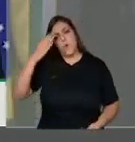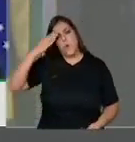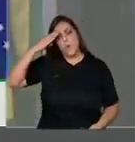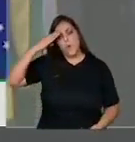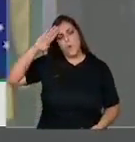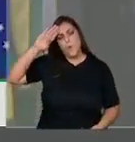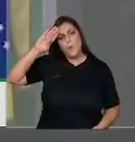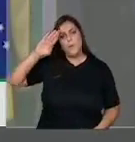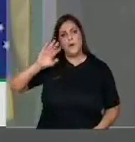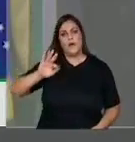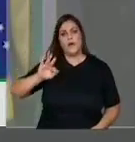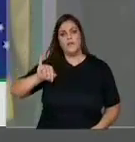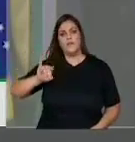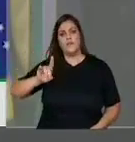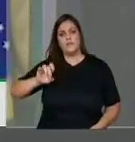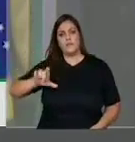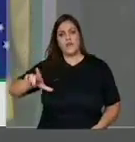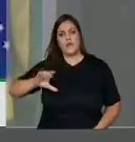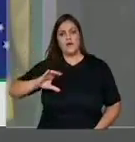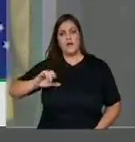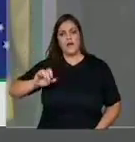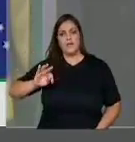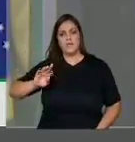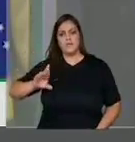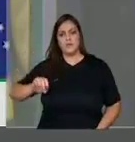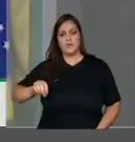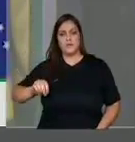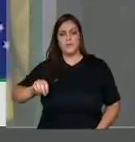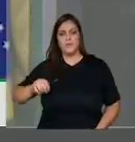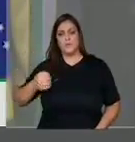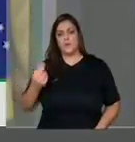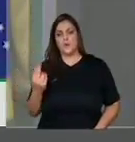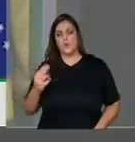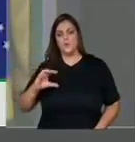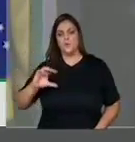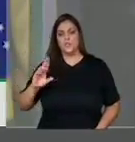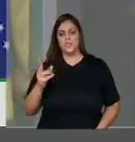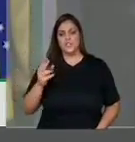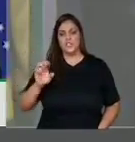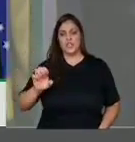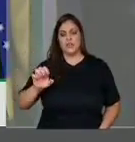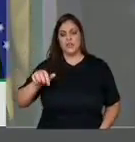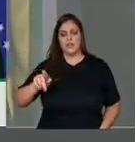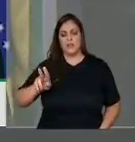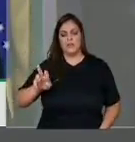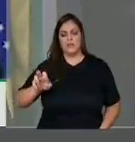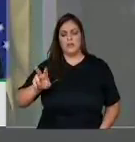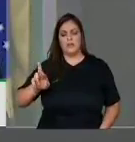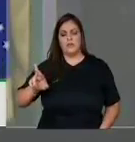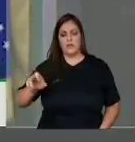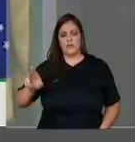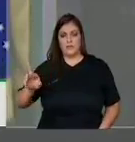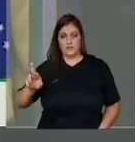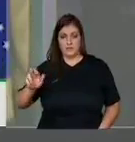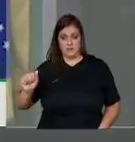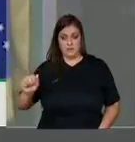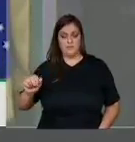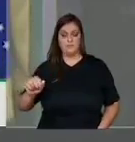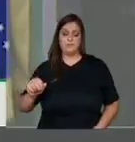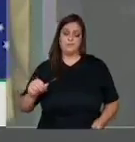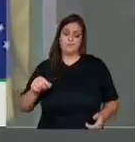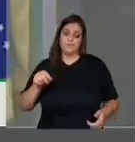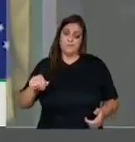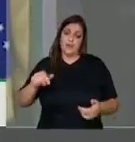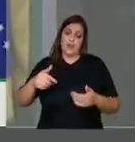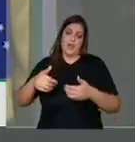Castro, né, e também com Che Guevara, né, que acabou sendo